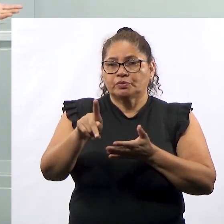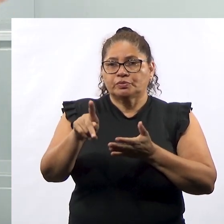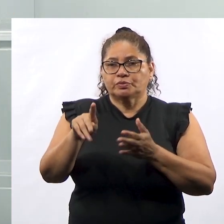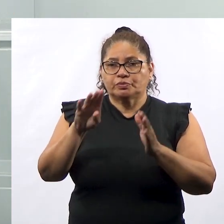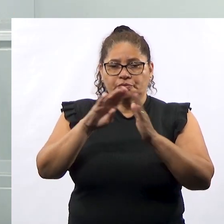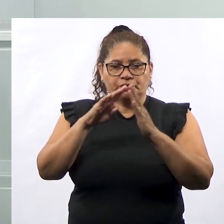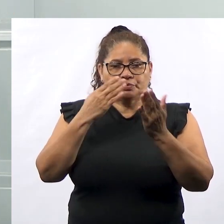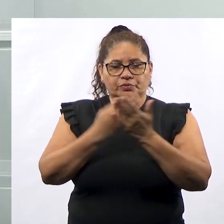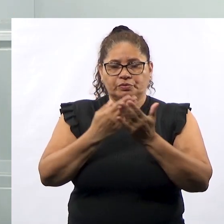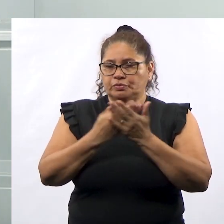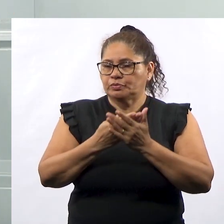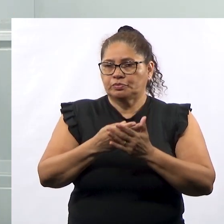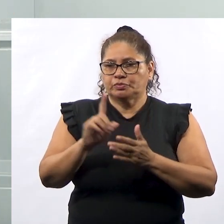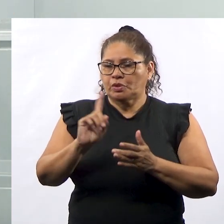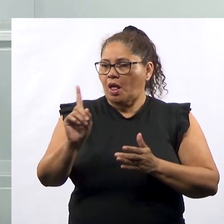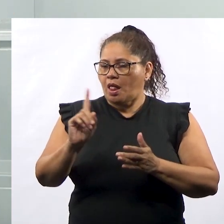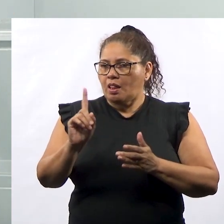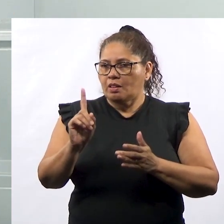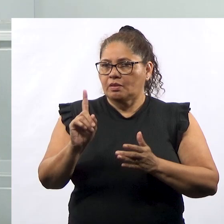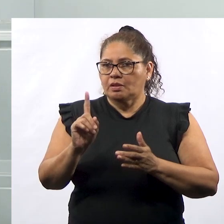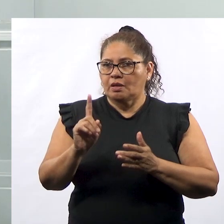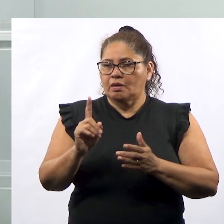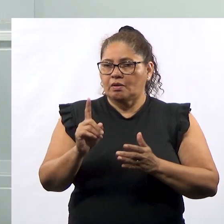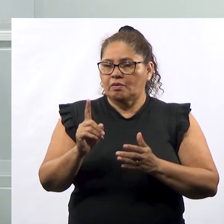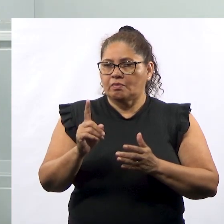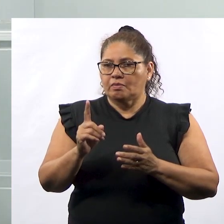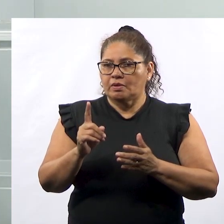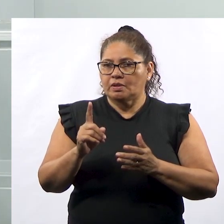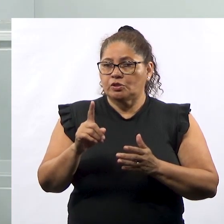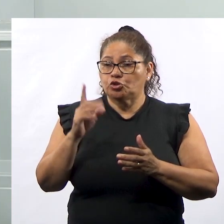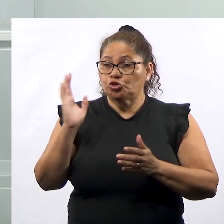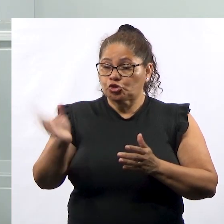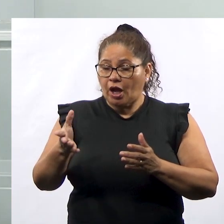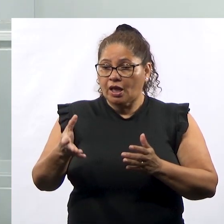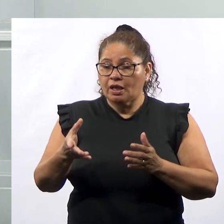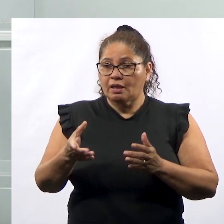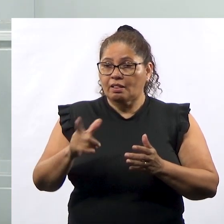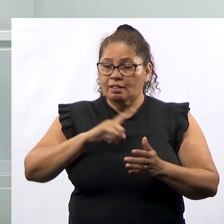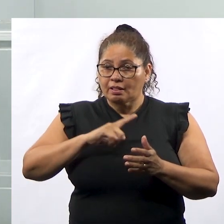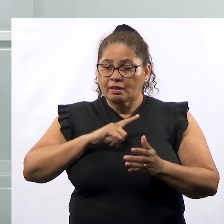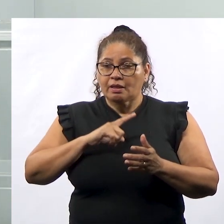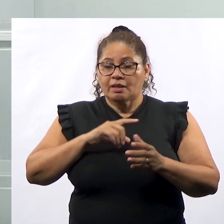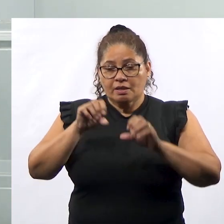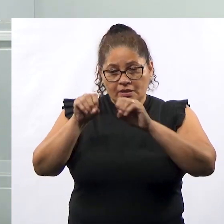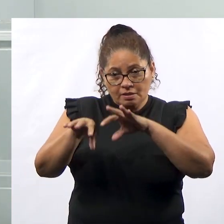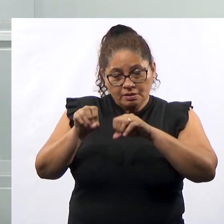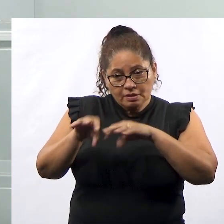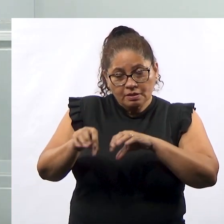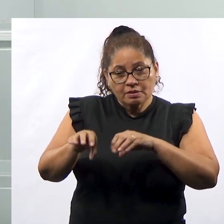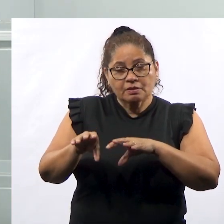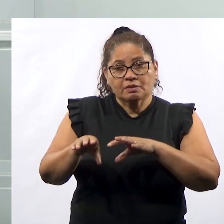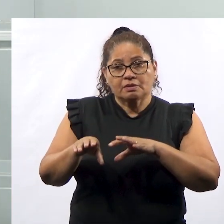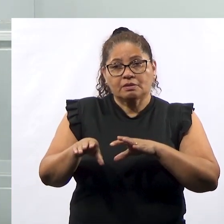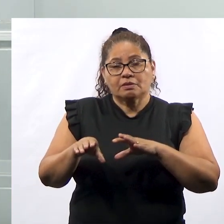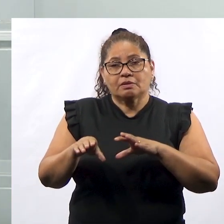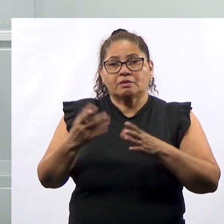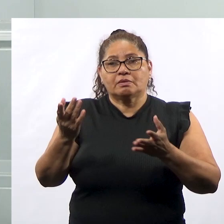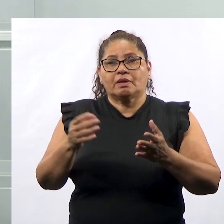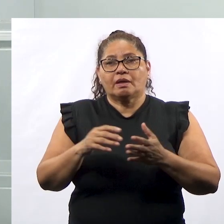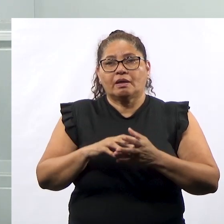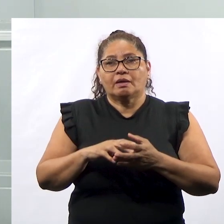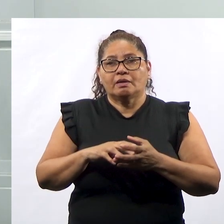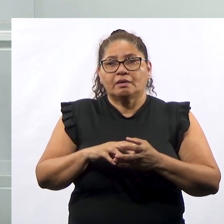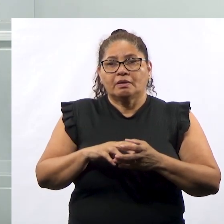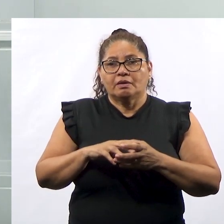da sala de aula não participa. Ele recebe aquilo que ele precisa ensinar dentro daquela faixa